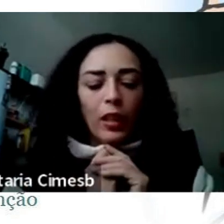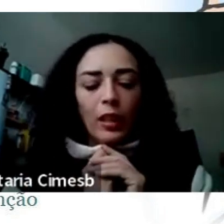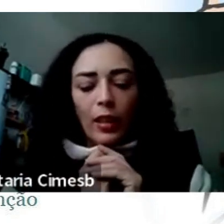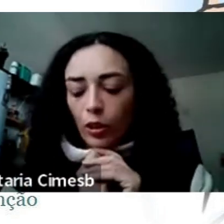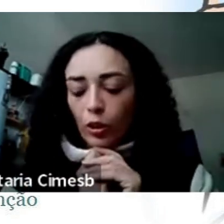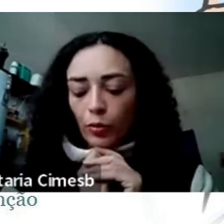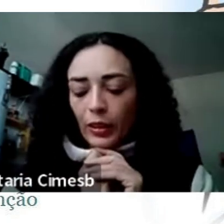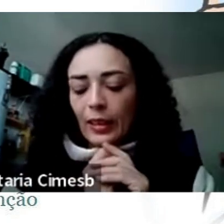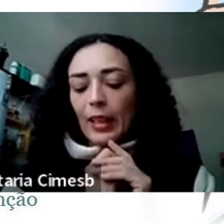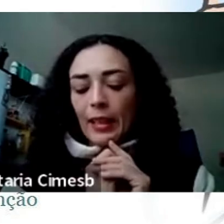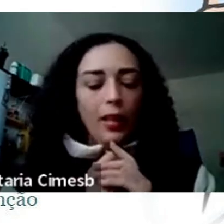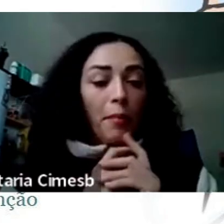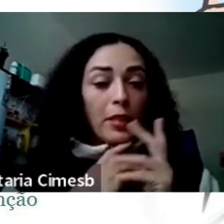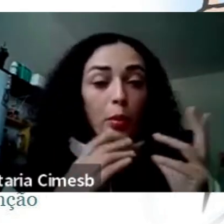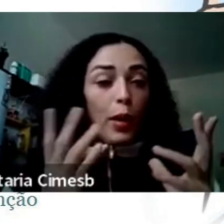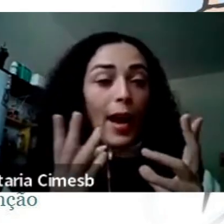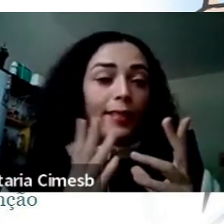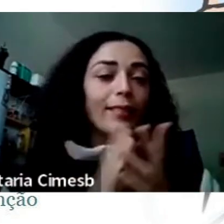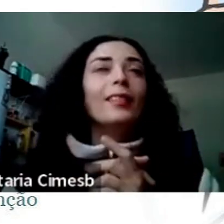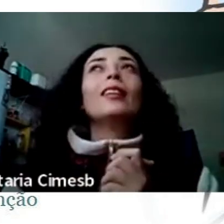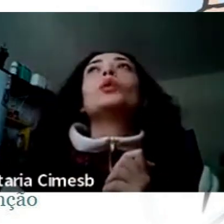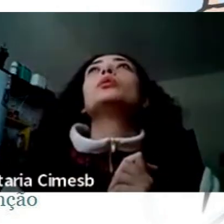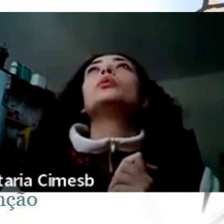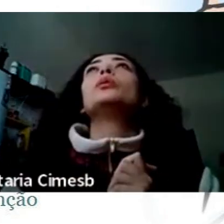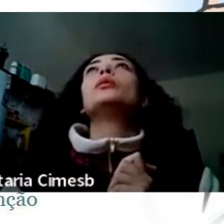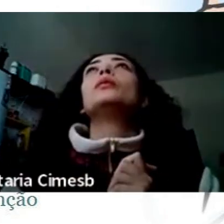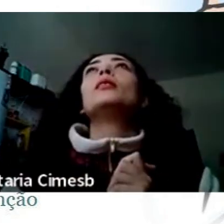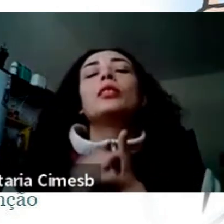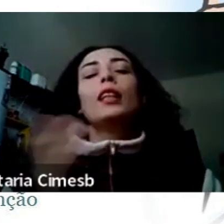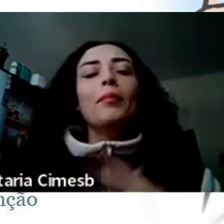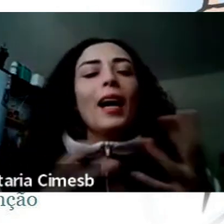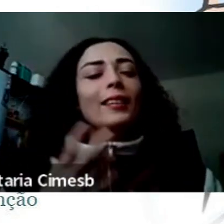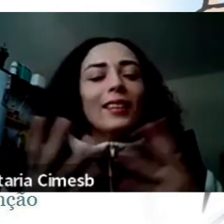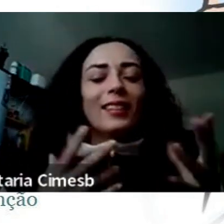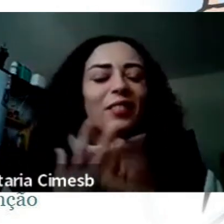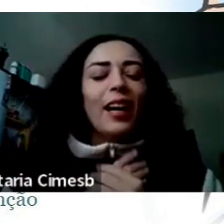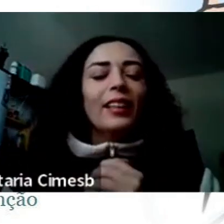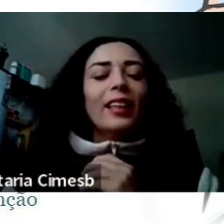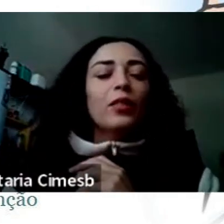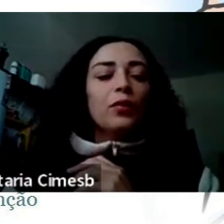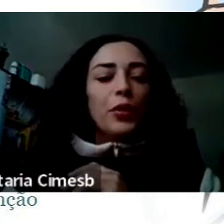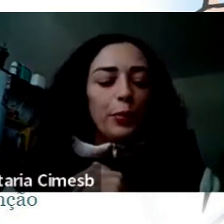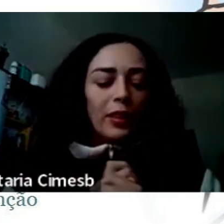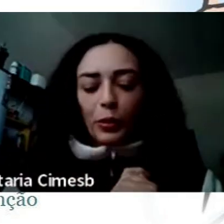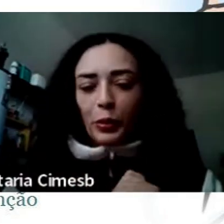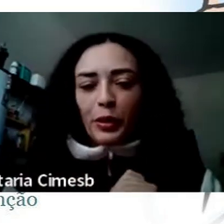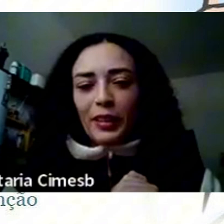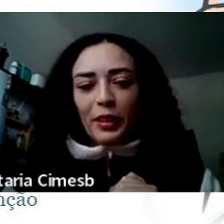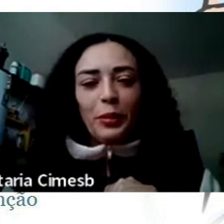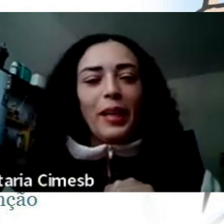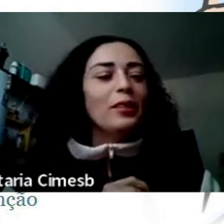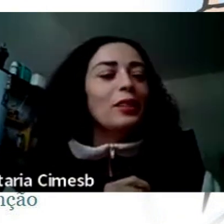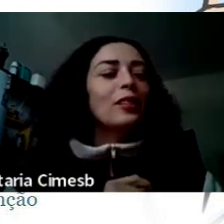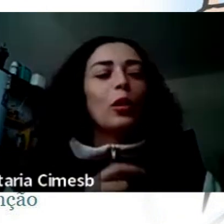a minha tonalidade de voz sai mais empolgada, quando eu tô desanimada, e assim vai, né? Conforme as